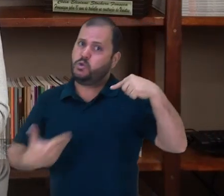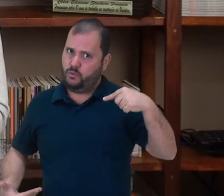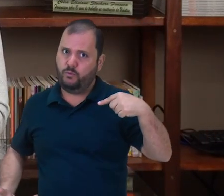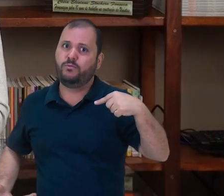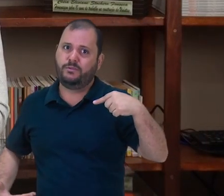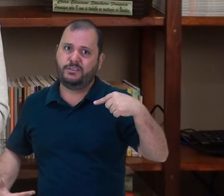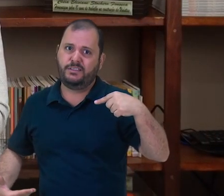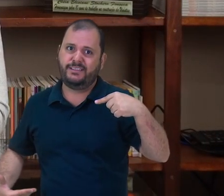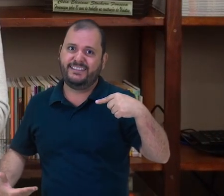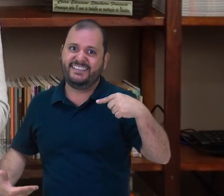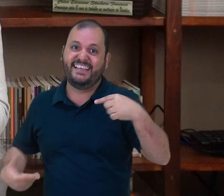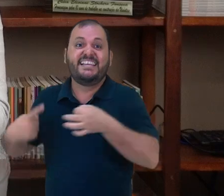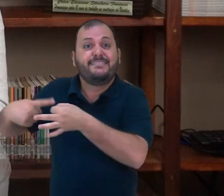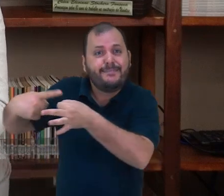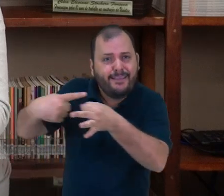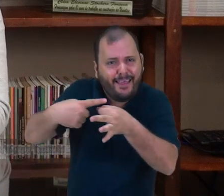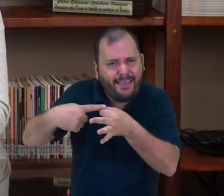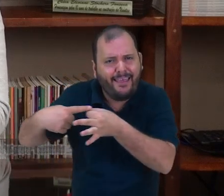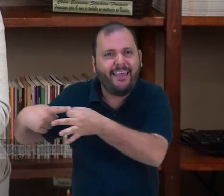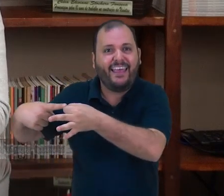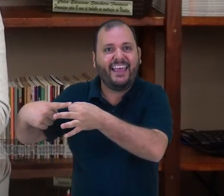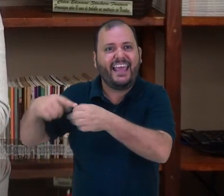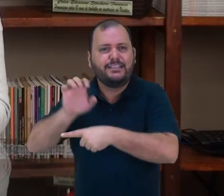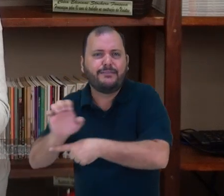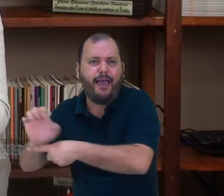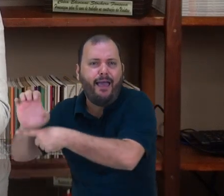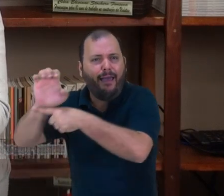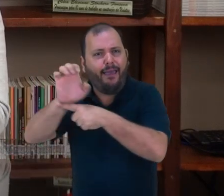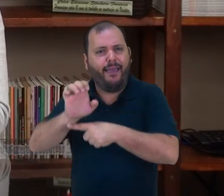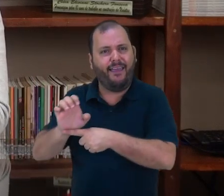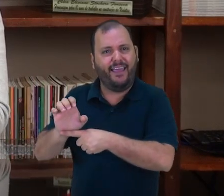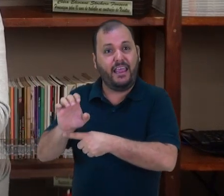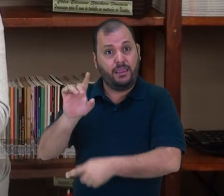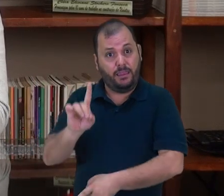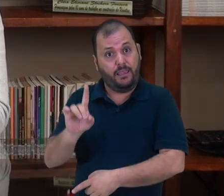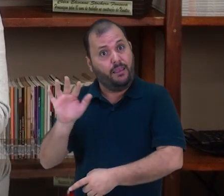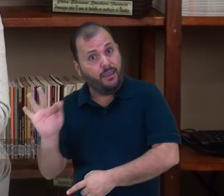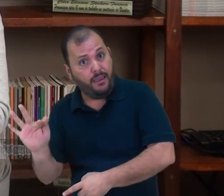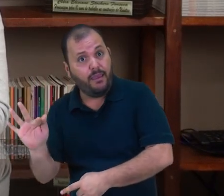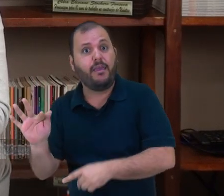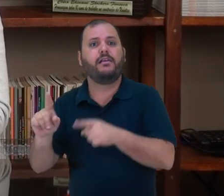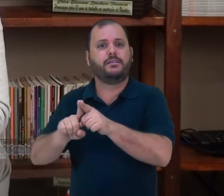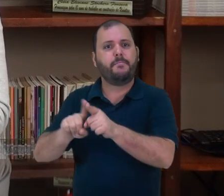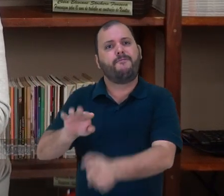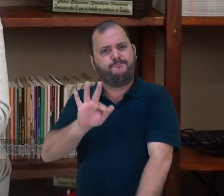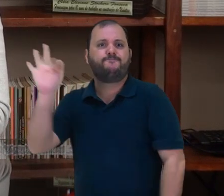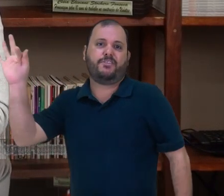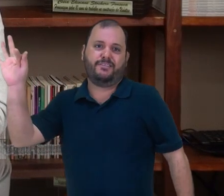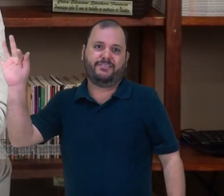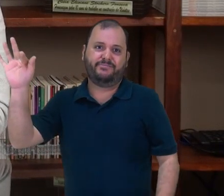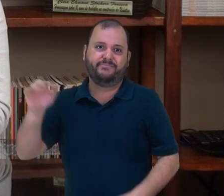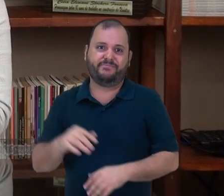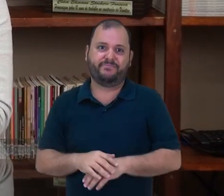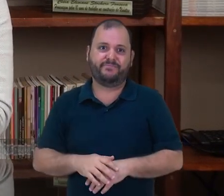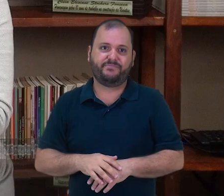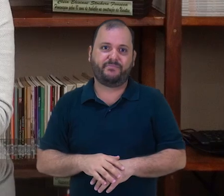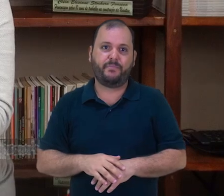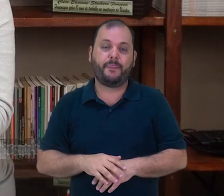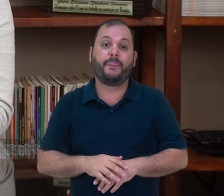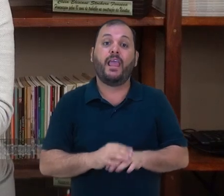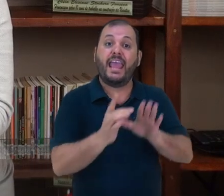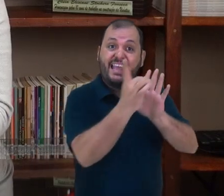privadas, dos municípios, dos estados, do Distrito Federal ou ainda federais. A